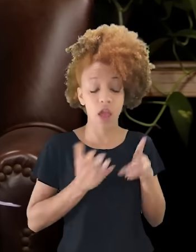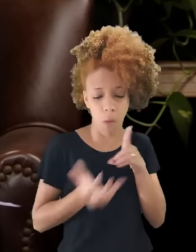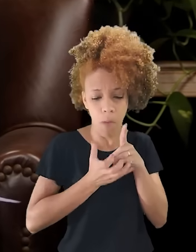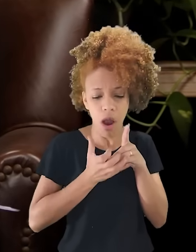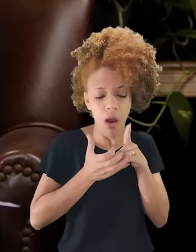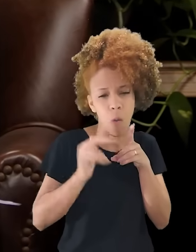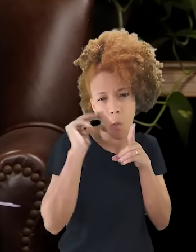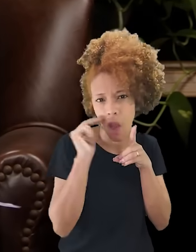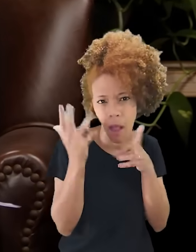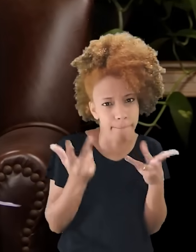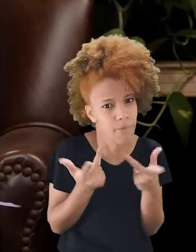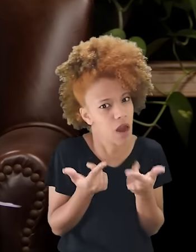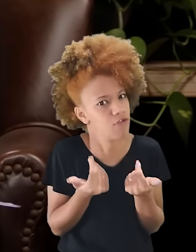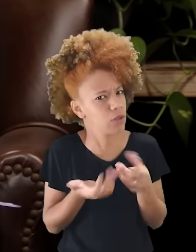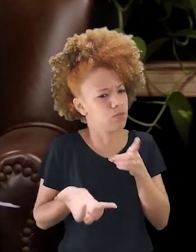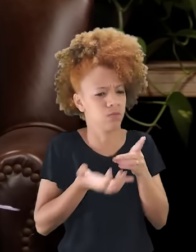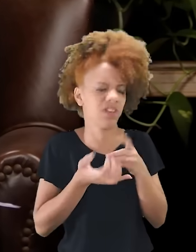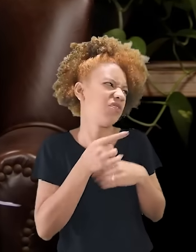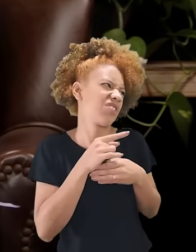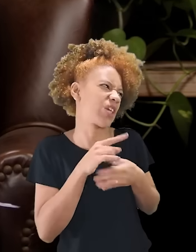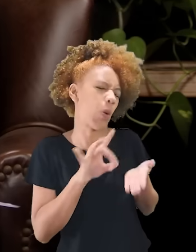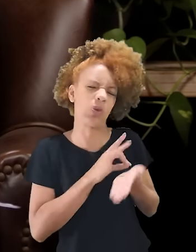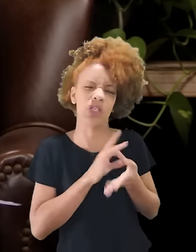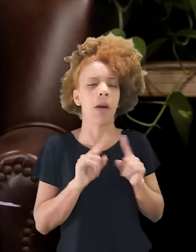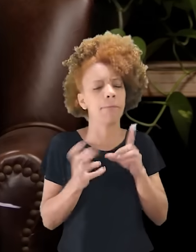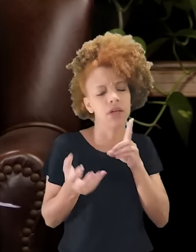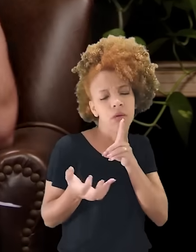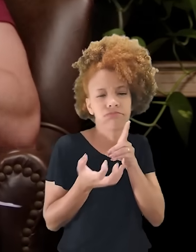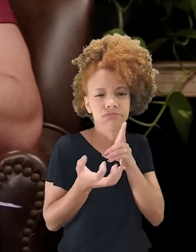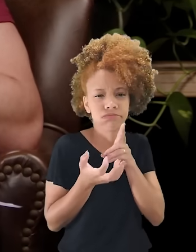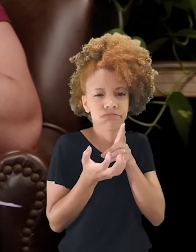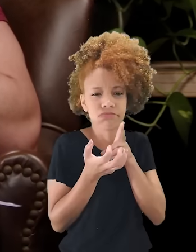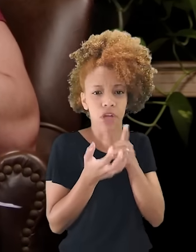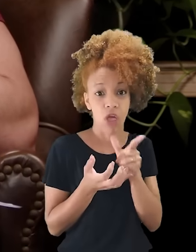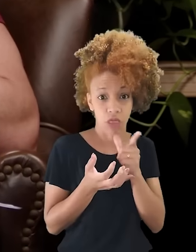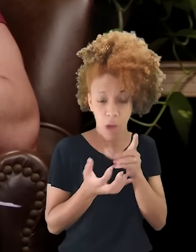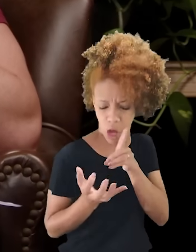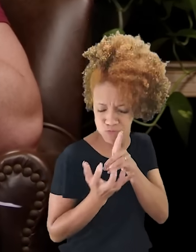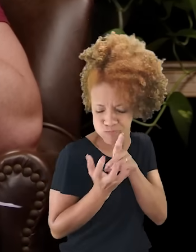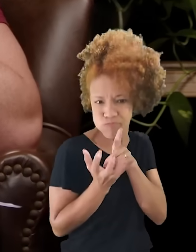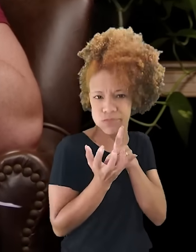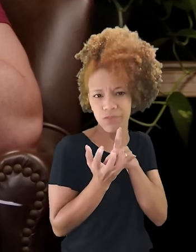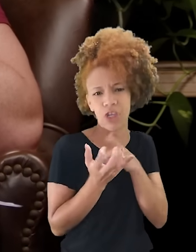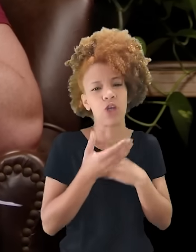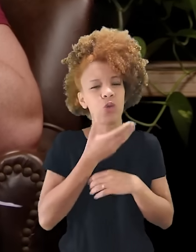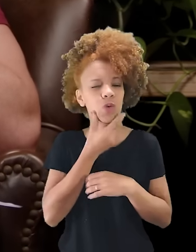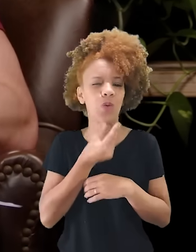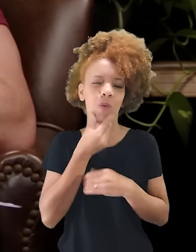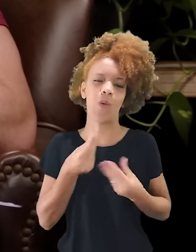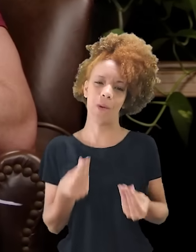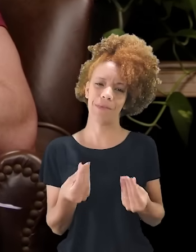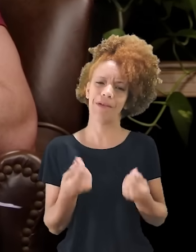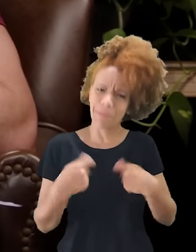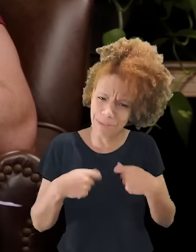insider que é maravilhosa que eu fala vou falar um termo que você vai odiar mas ela dá uma abraçada na bola dá uma abraçada o que a gente gente precisa o homem Ele busca é